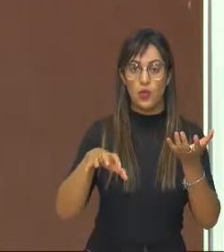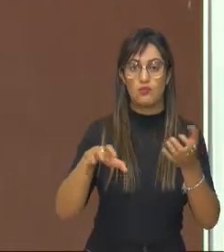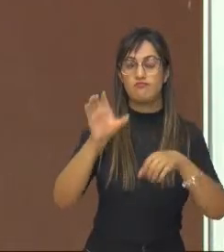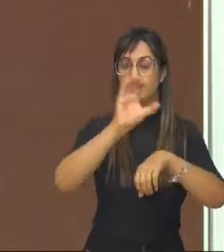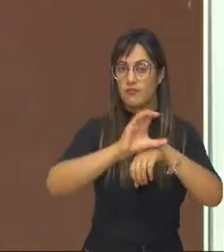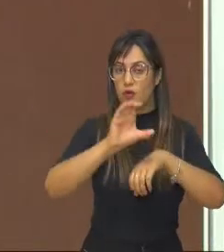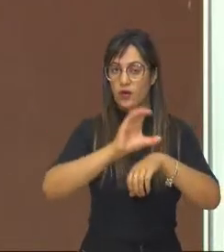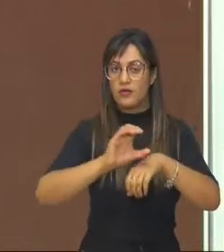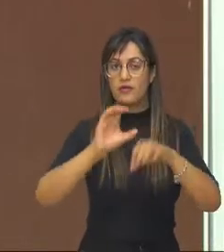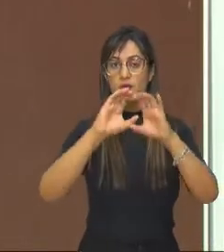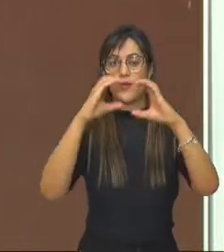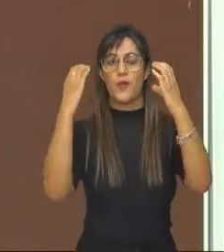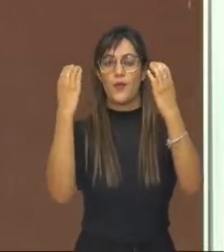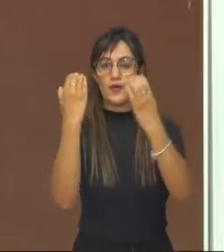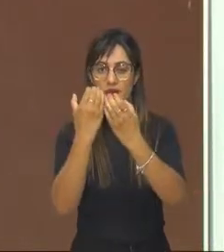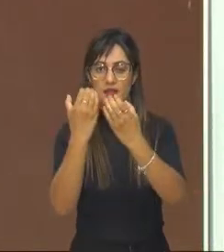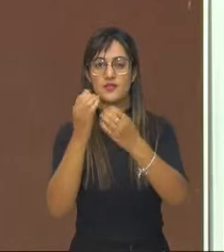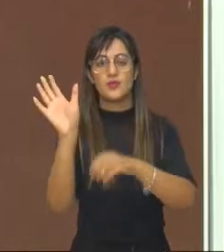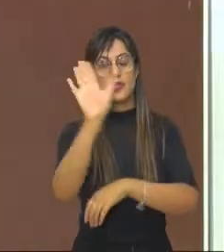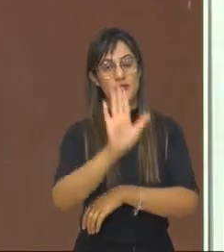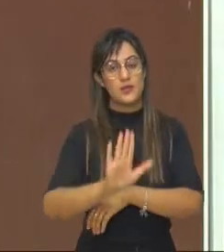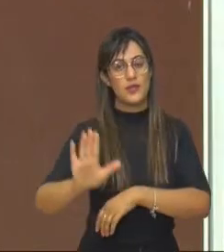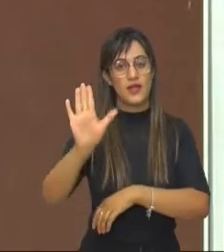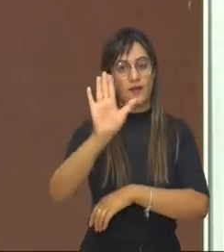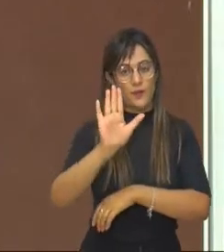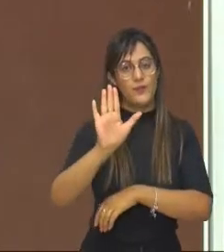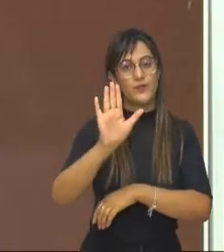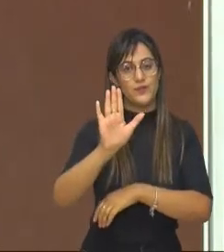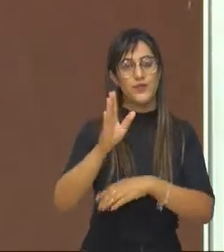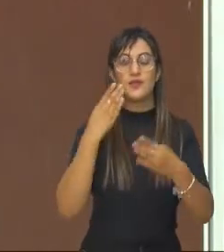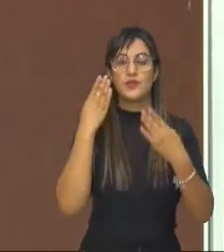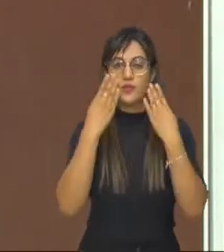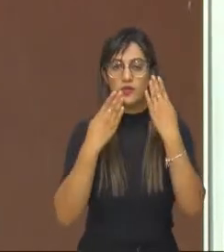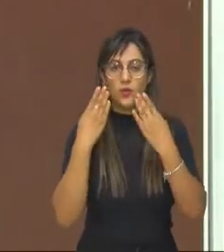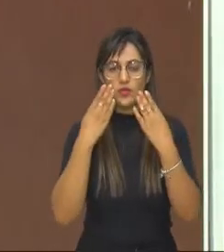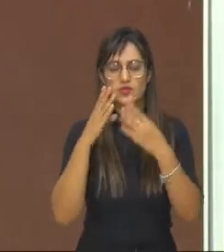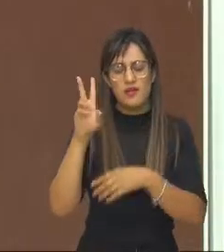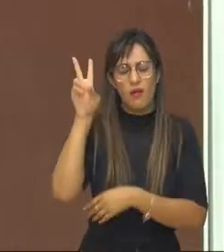tivemos, para quem esteve presente, eu lembro que